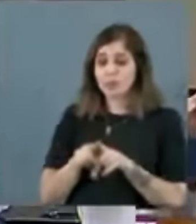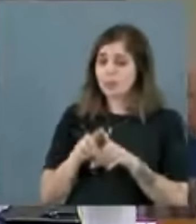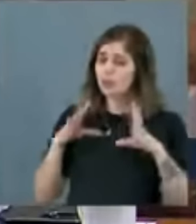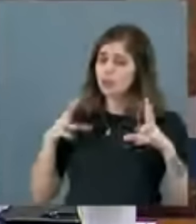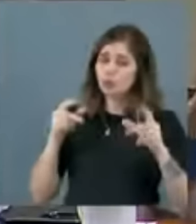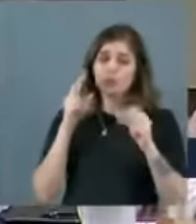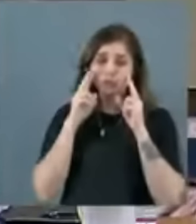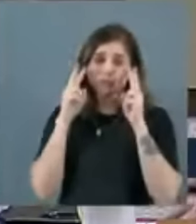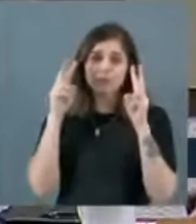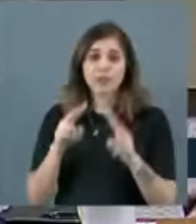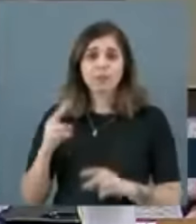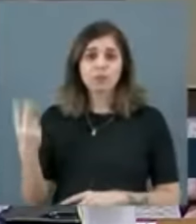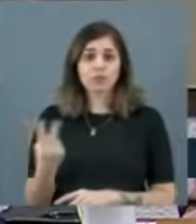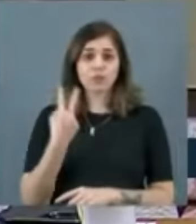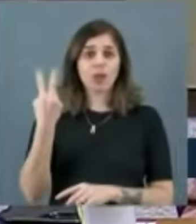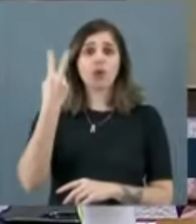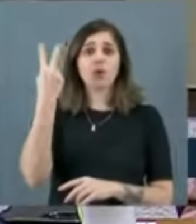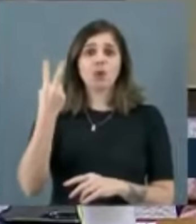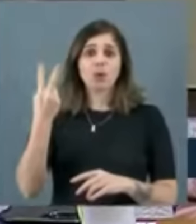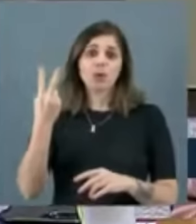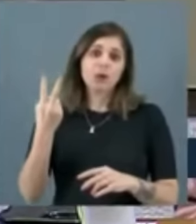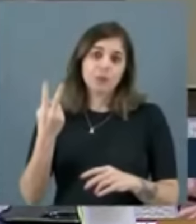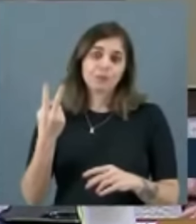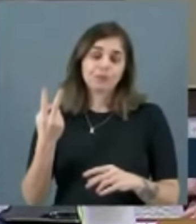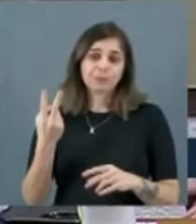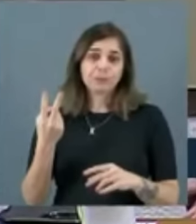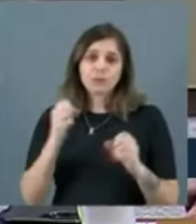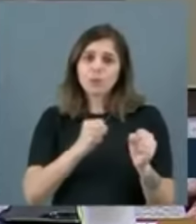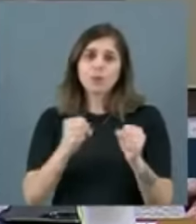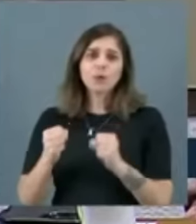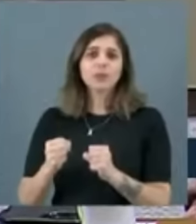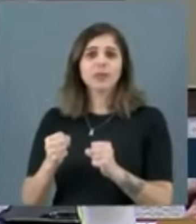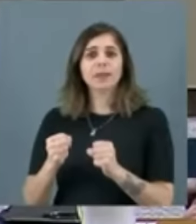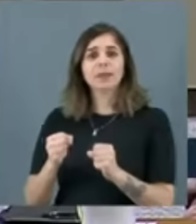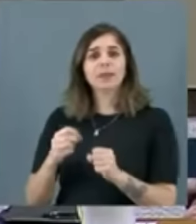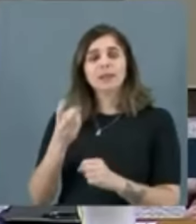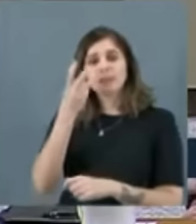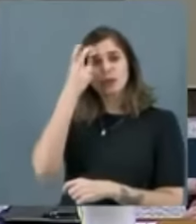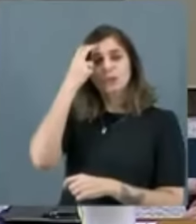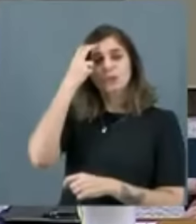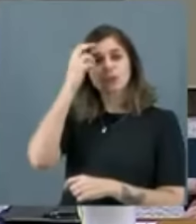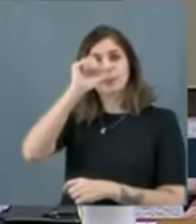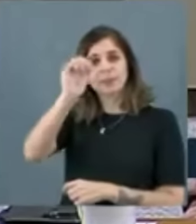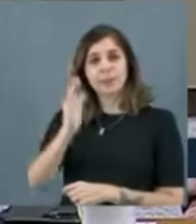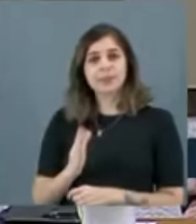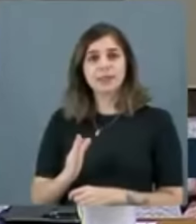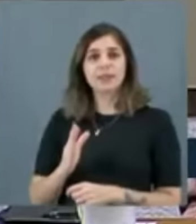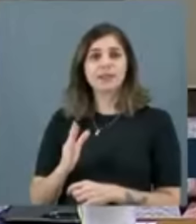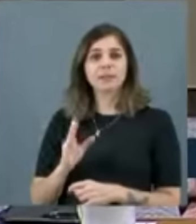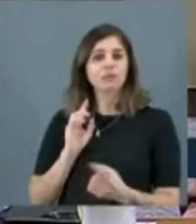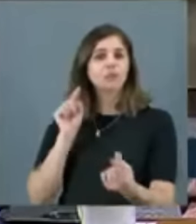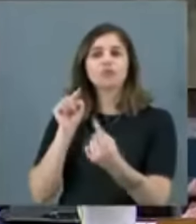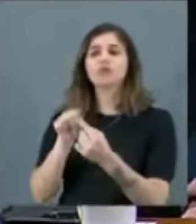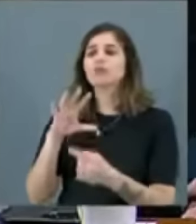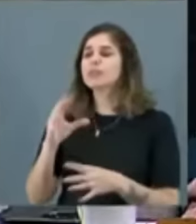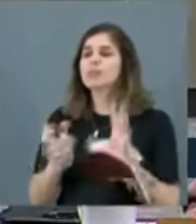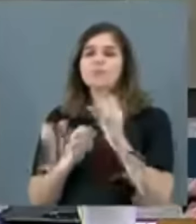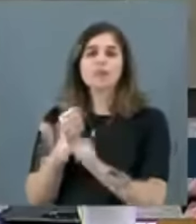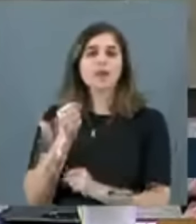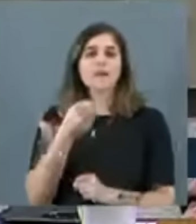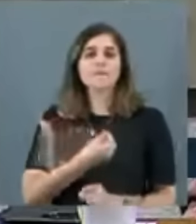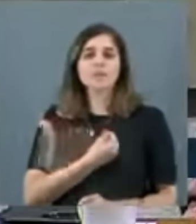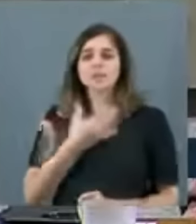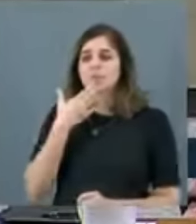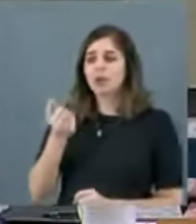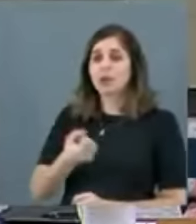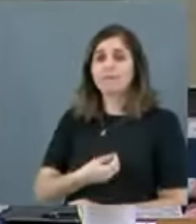o valor e a potência da cultura brasileira em relação a salvar vidas, em relação a gerar empregos,